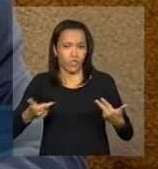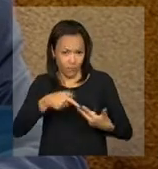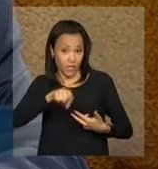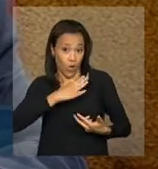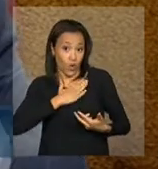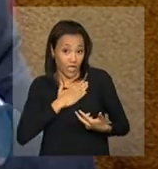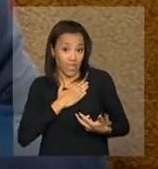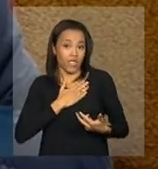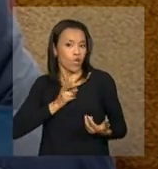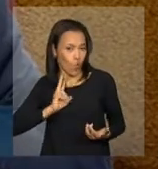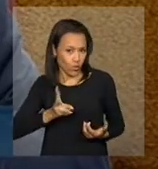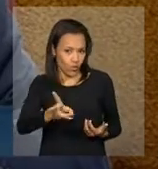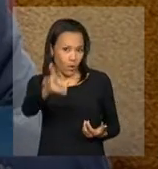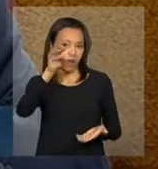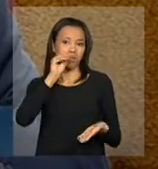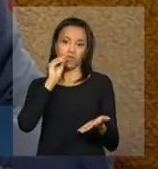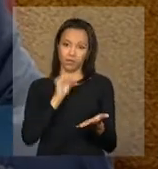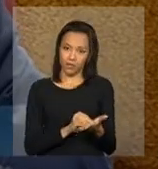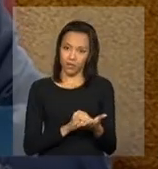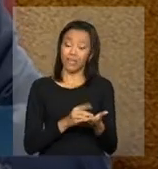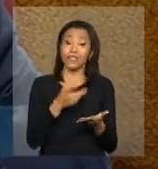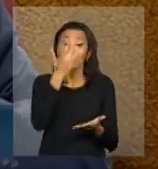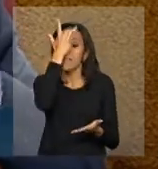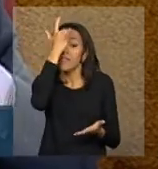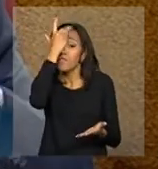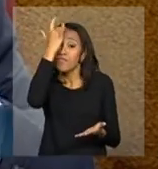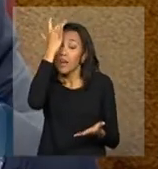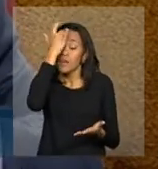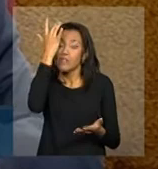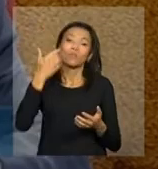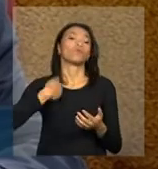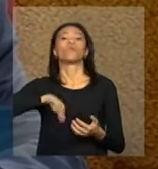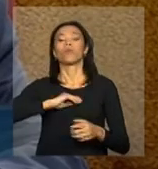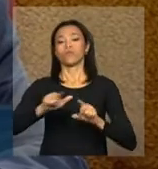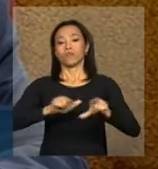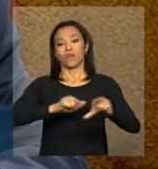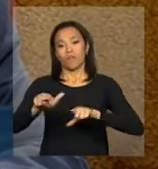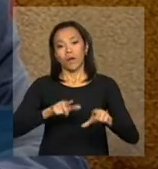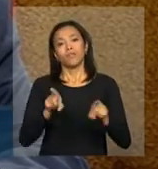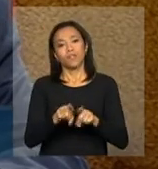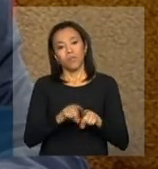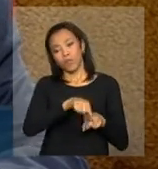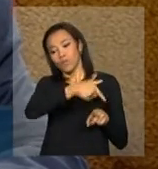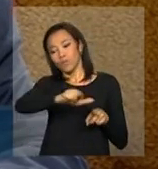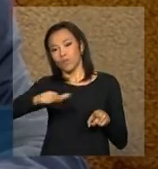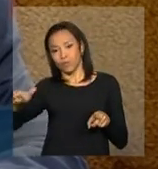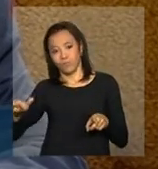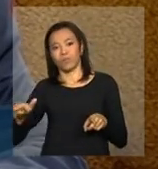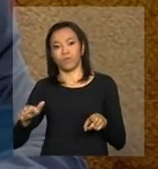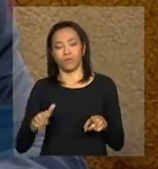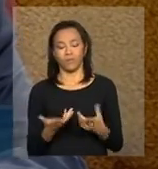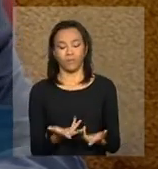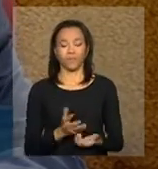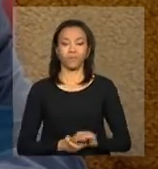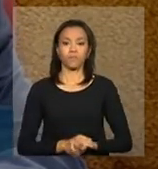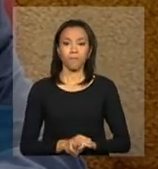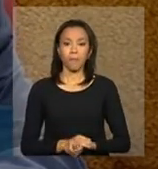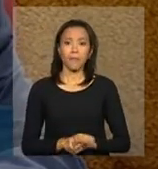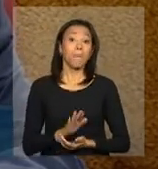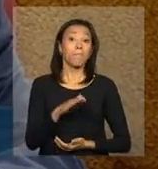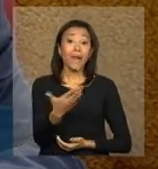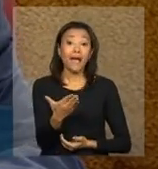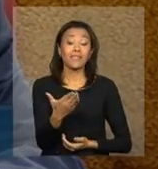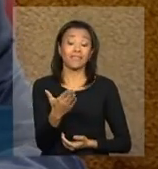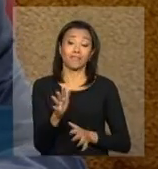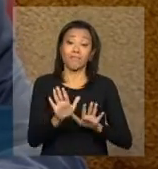de ver fortalecidas. Isso vai facilitar muito o nosso trabalho de sistematização e também o trabalho dos ministérios de resposta. Mas para aqueles que